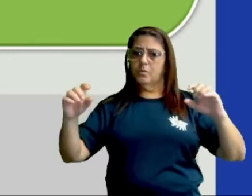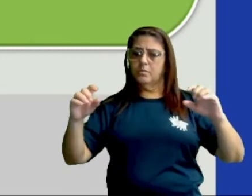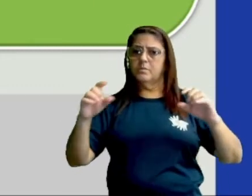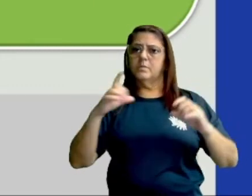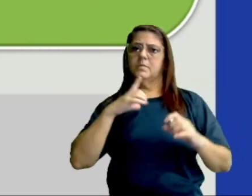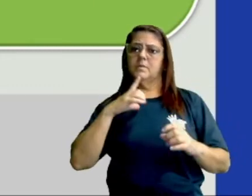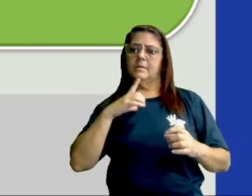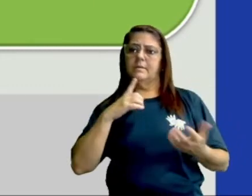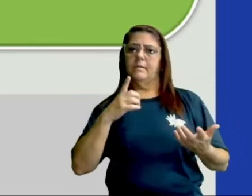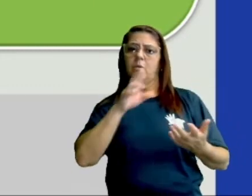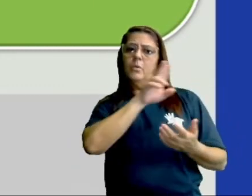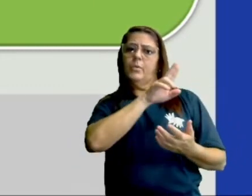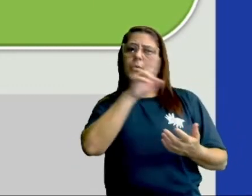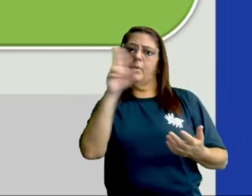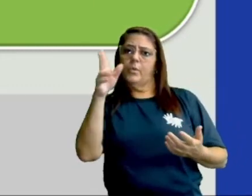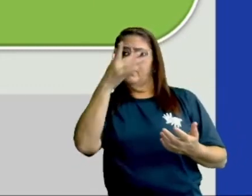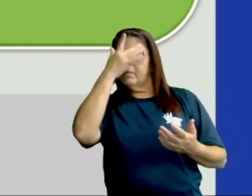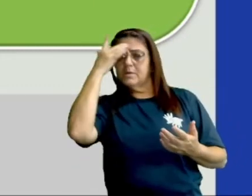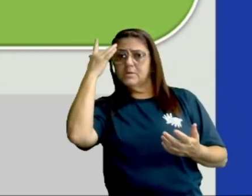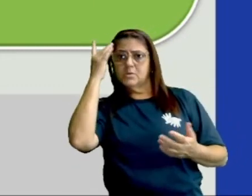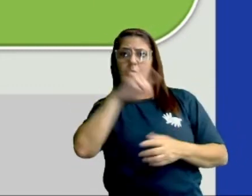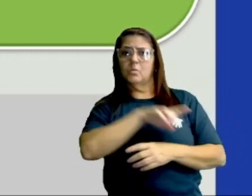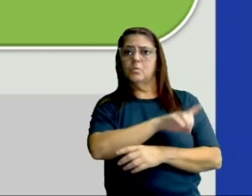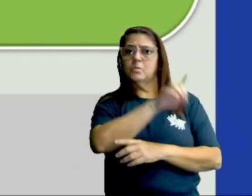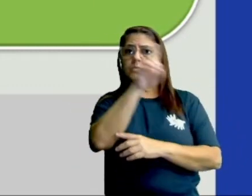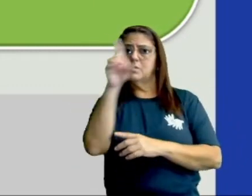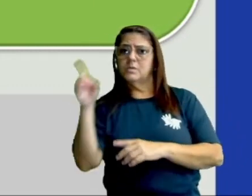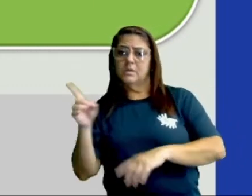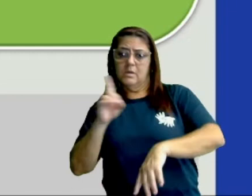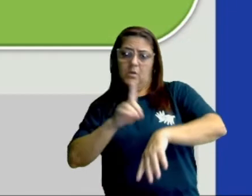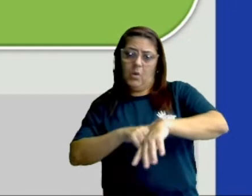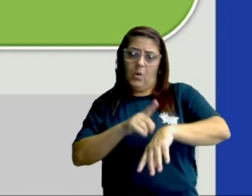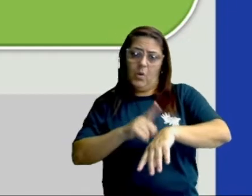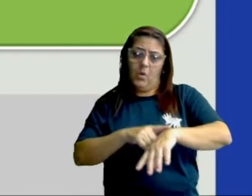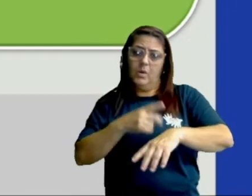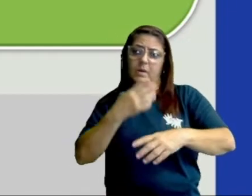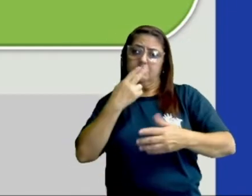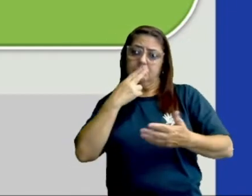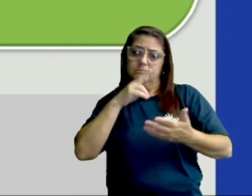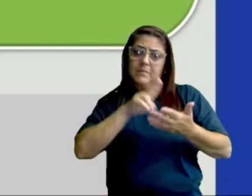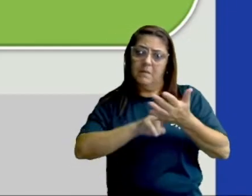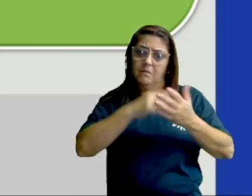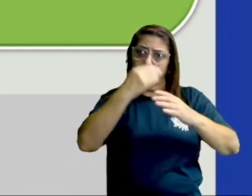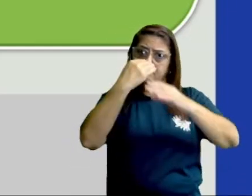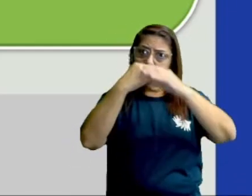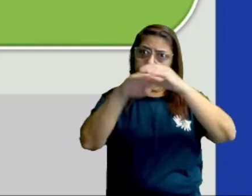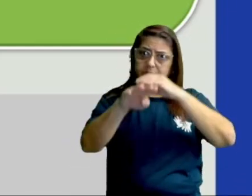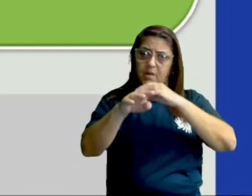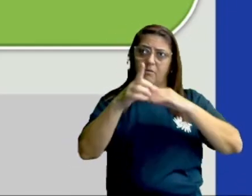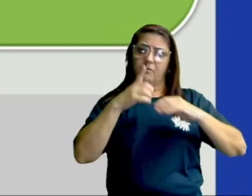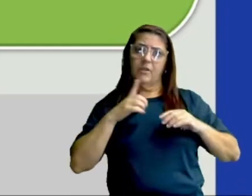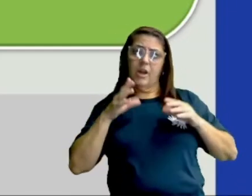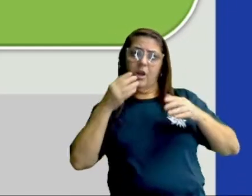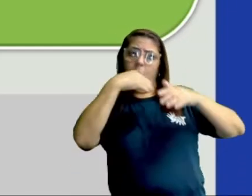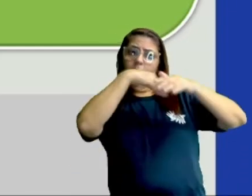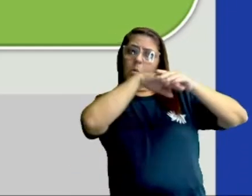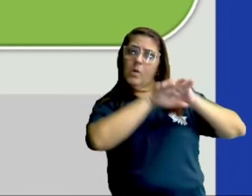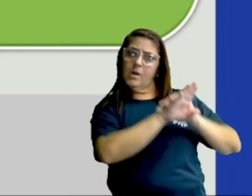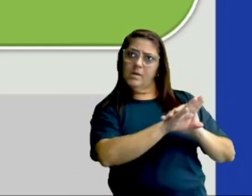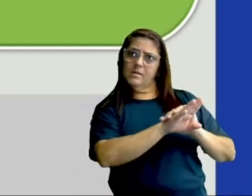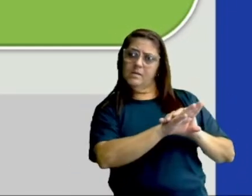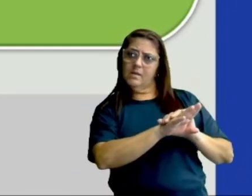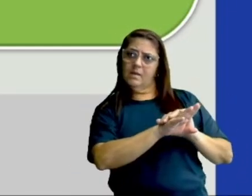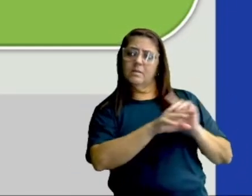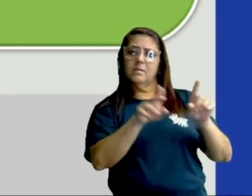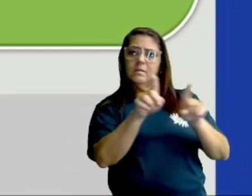ou seja, para quem você vai enviar, a data, hora de envio, então tudo isso fica lá no teu e-mail, além do endereço